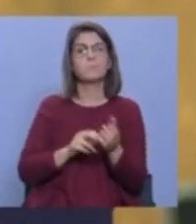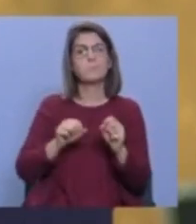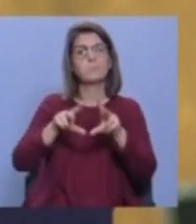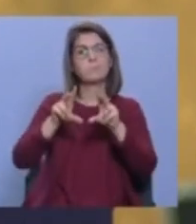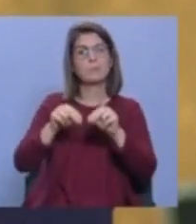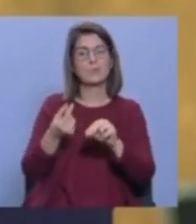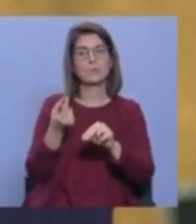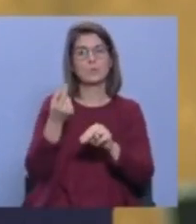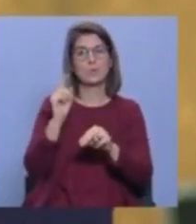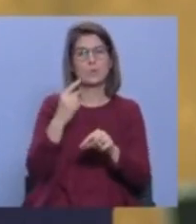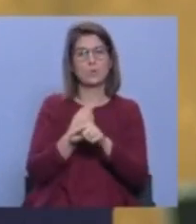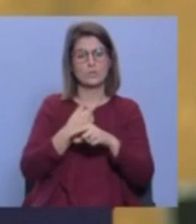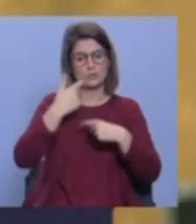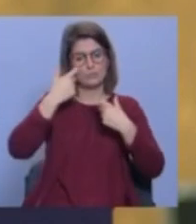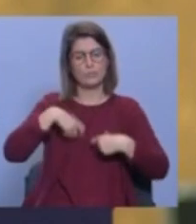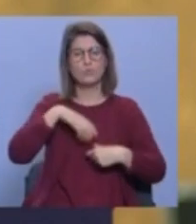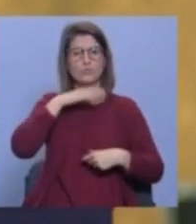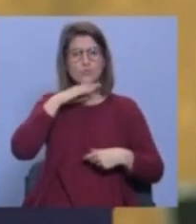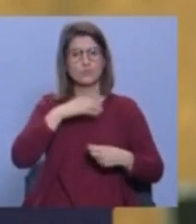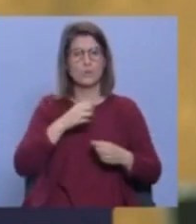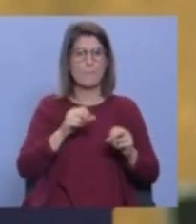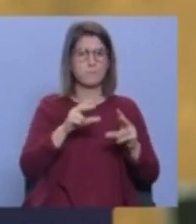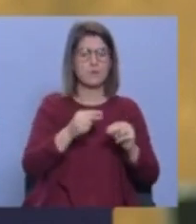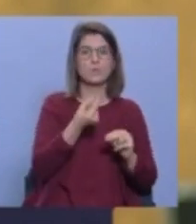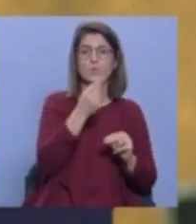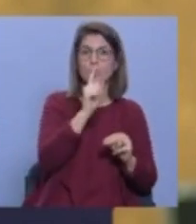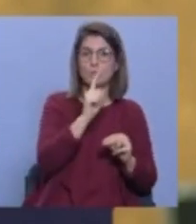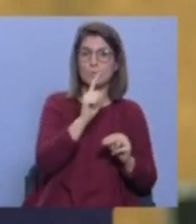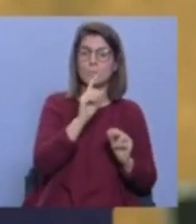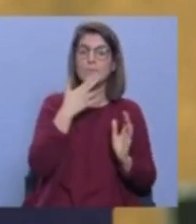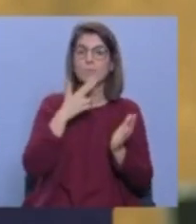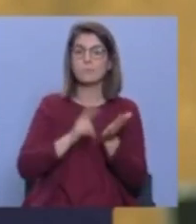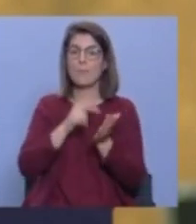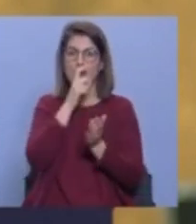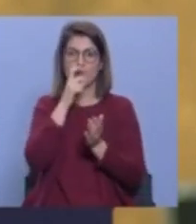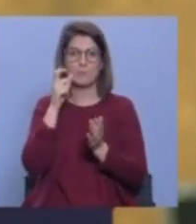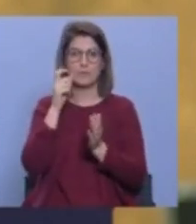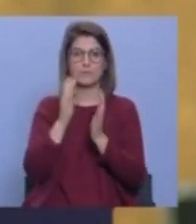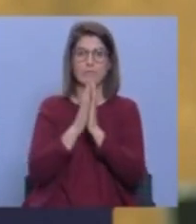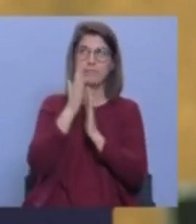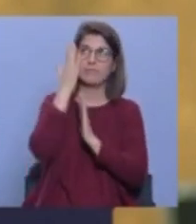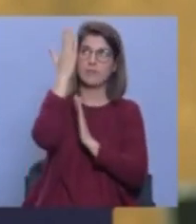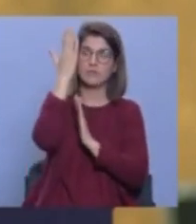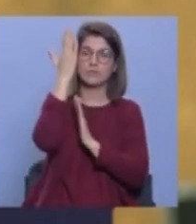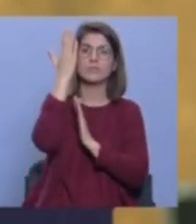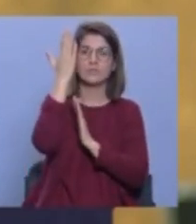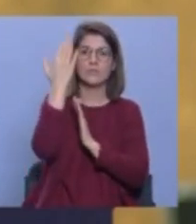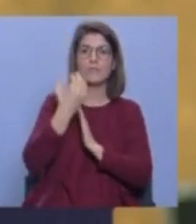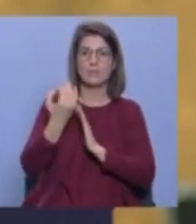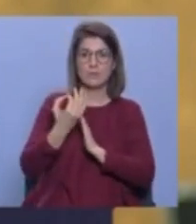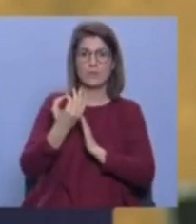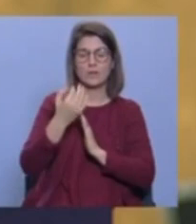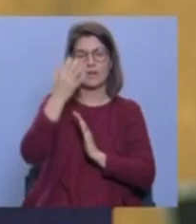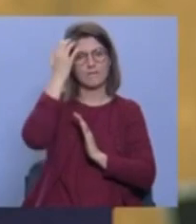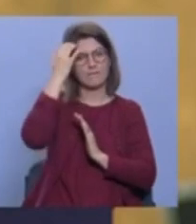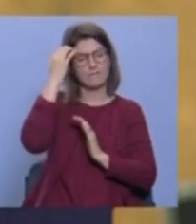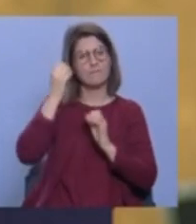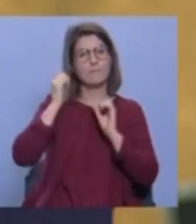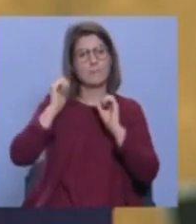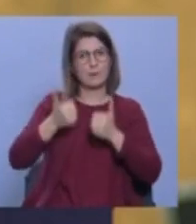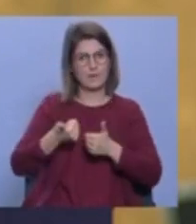de imundice corporal, mas o compromisso para com Deus de uma boa